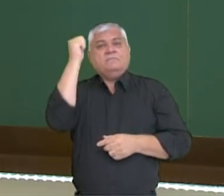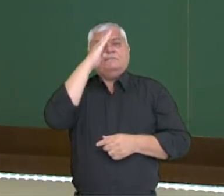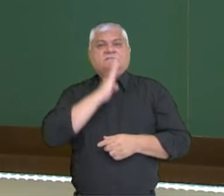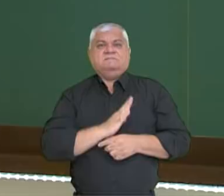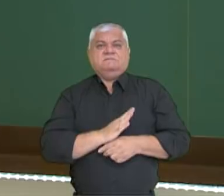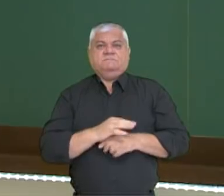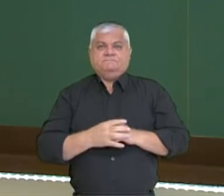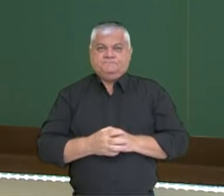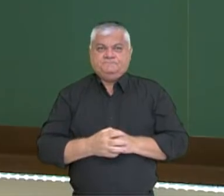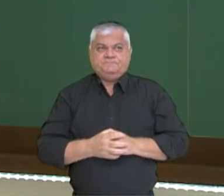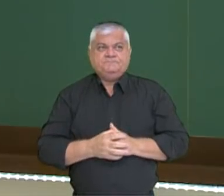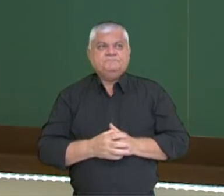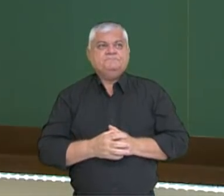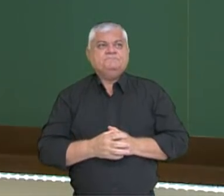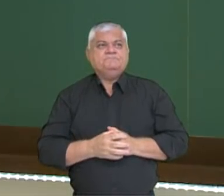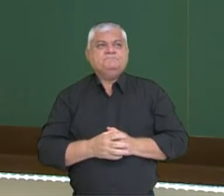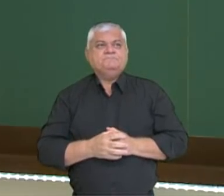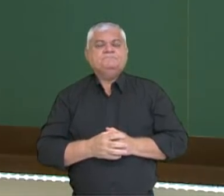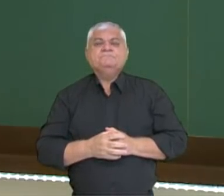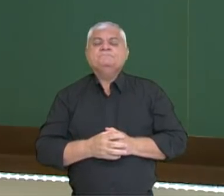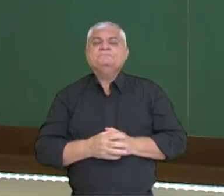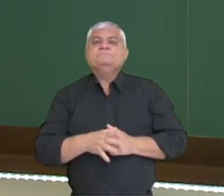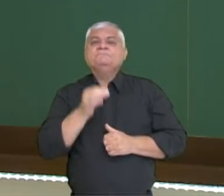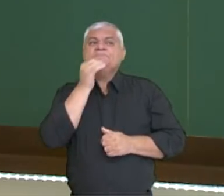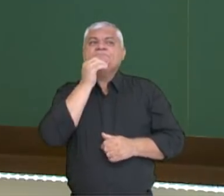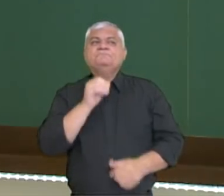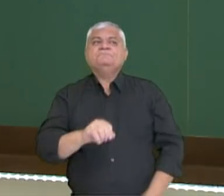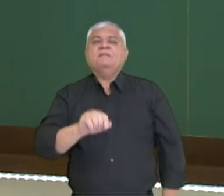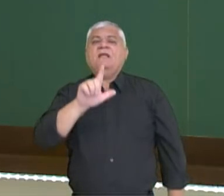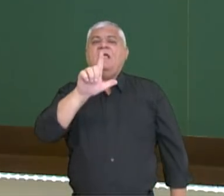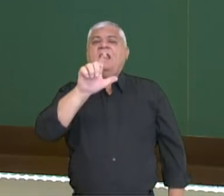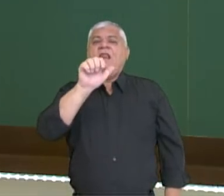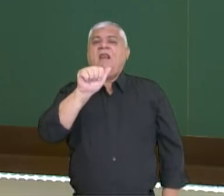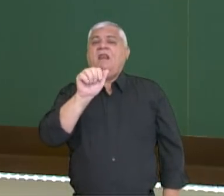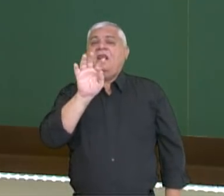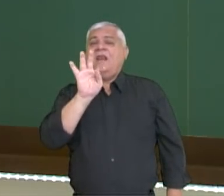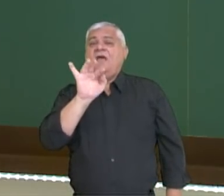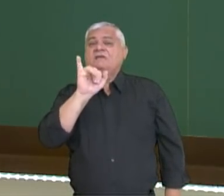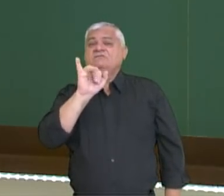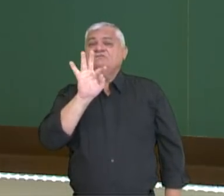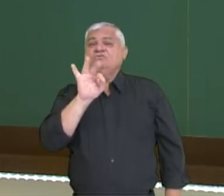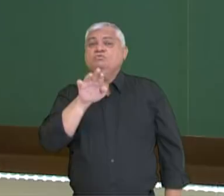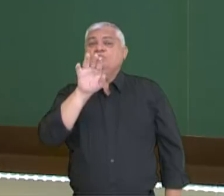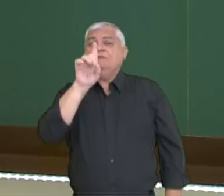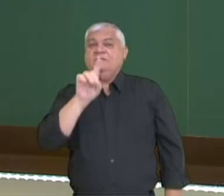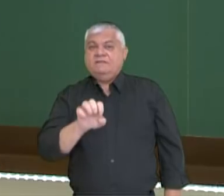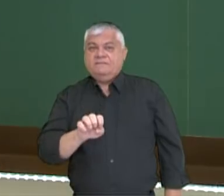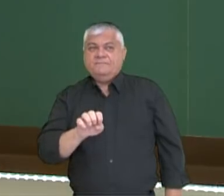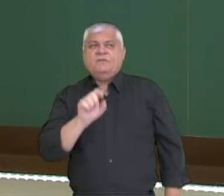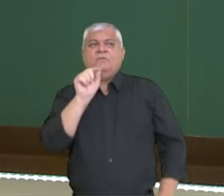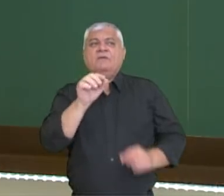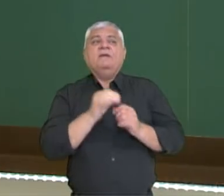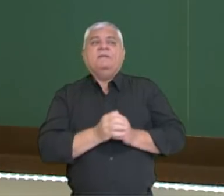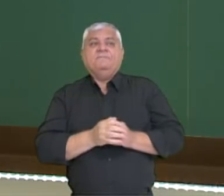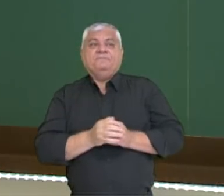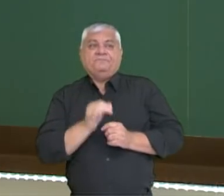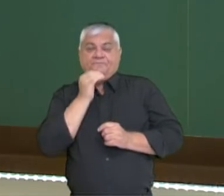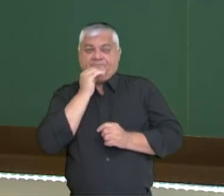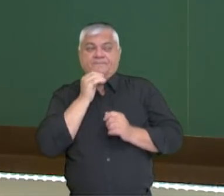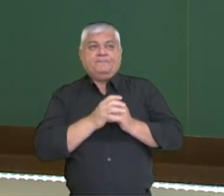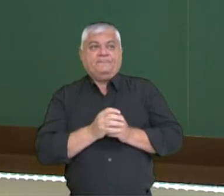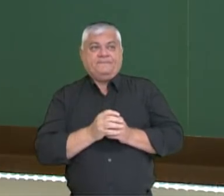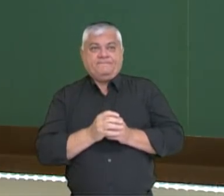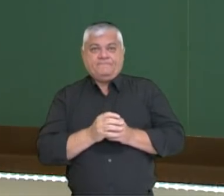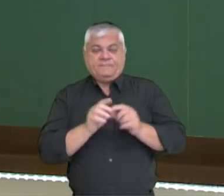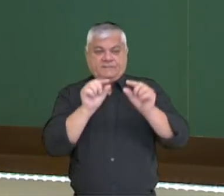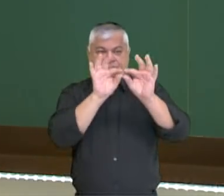né? E aí, pensando nisso, primeira coisa, a latitude, conforme a gente estava falando, o que nós temos? Na